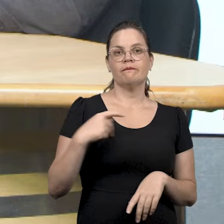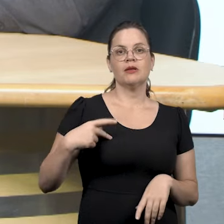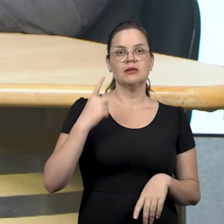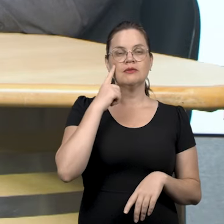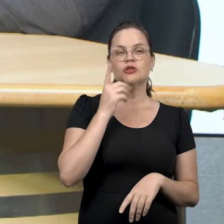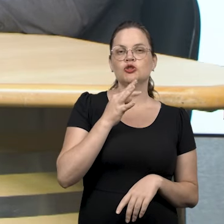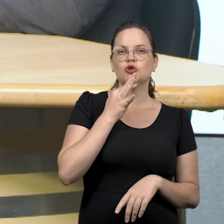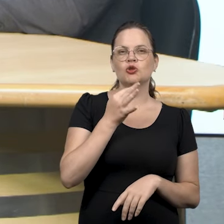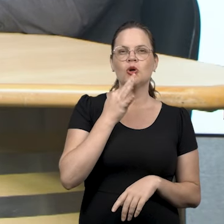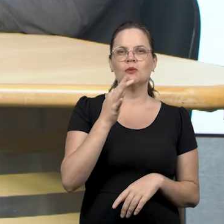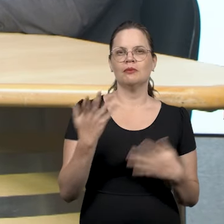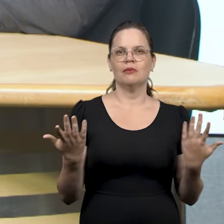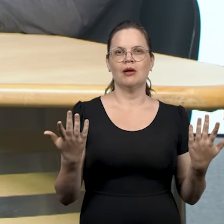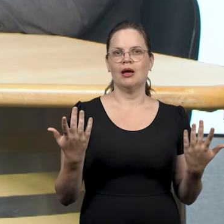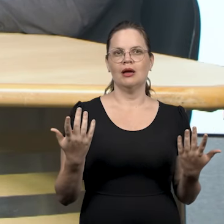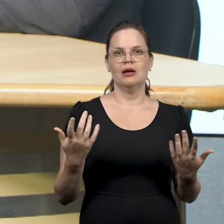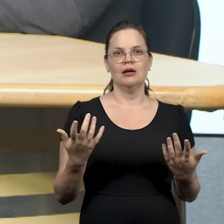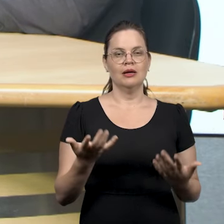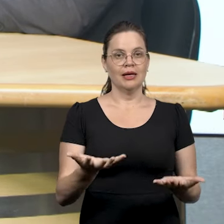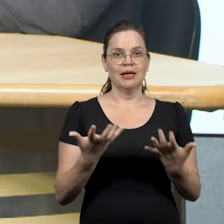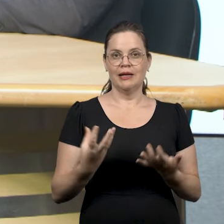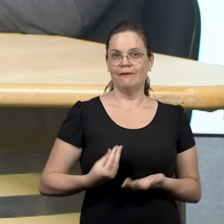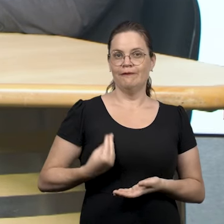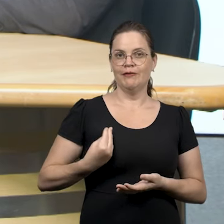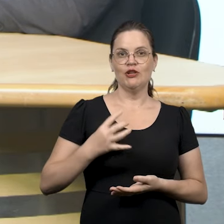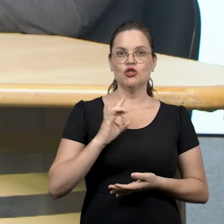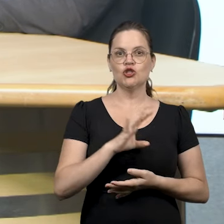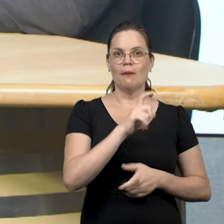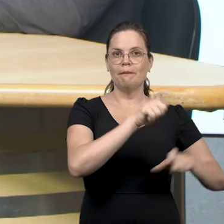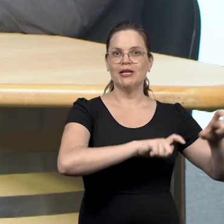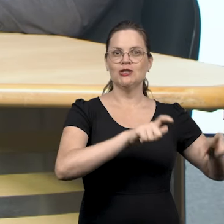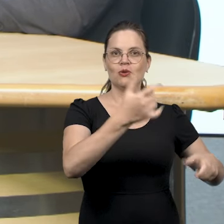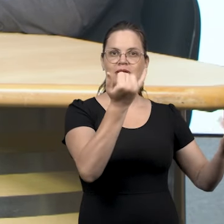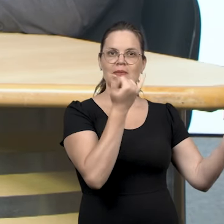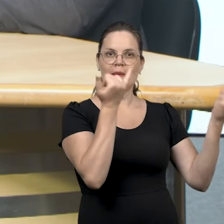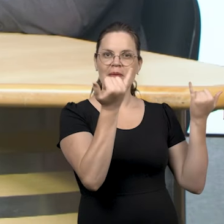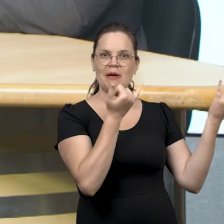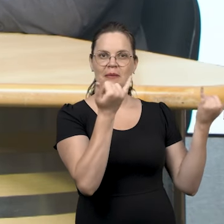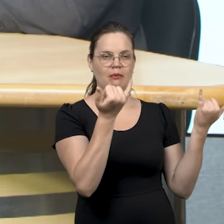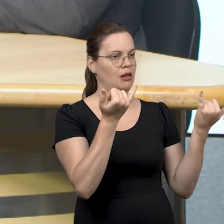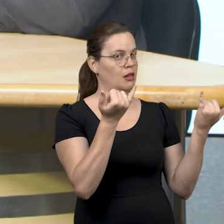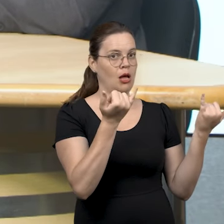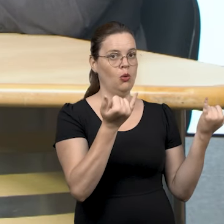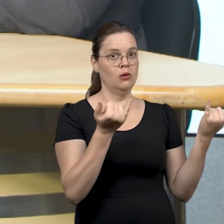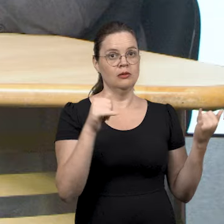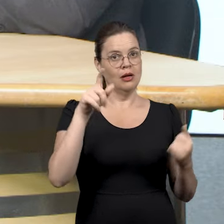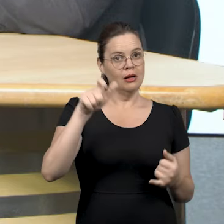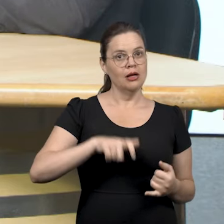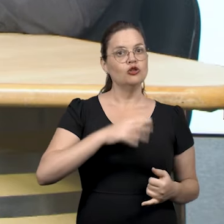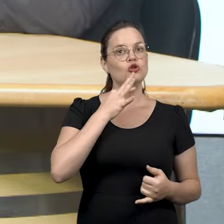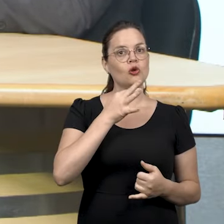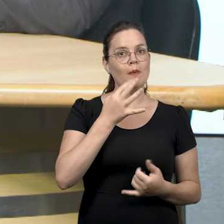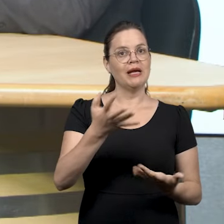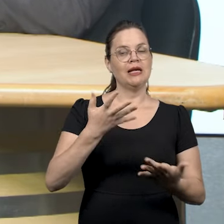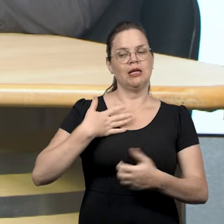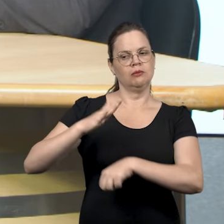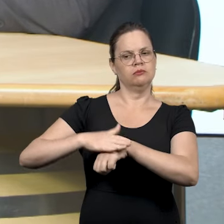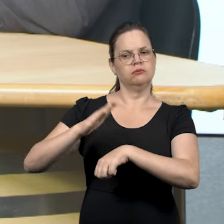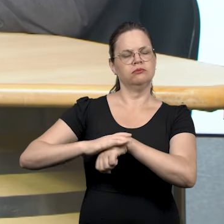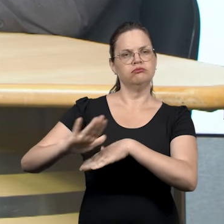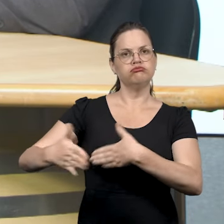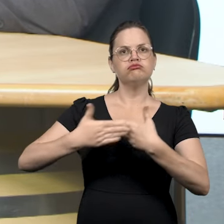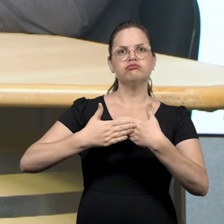não se contentava em simplesmente viver de ouvir as experiências dos outros, ele queria viver a sua